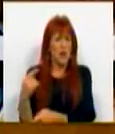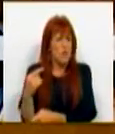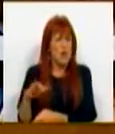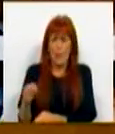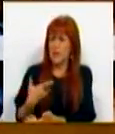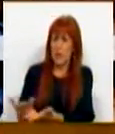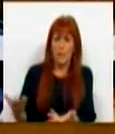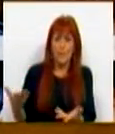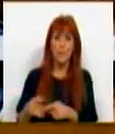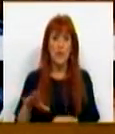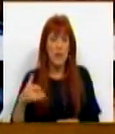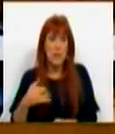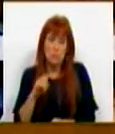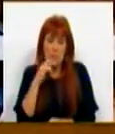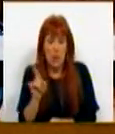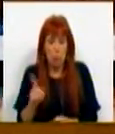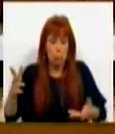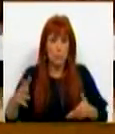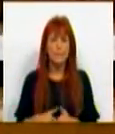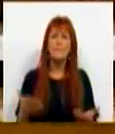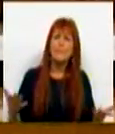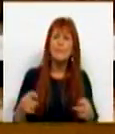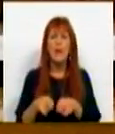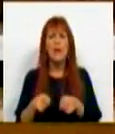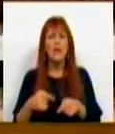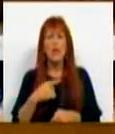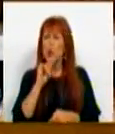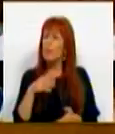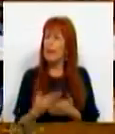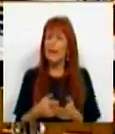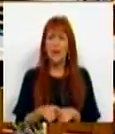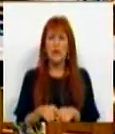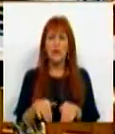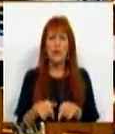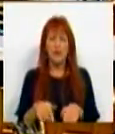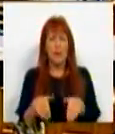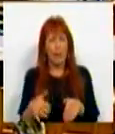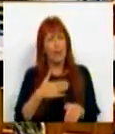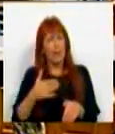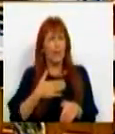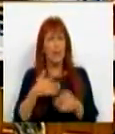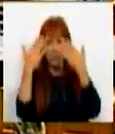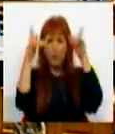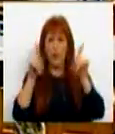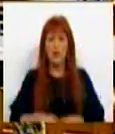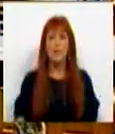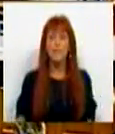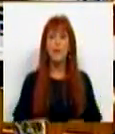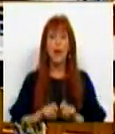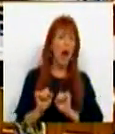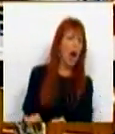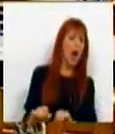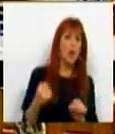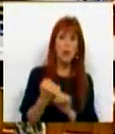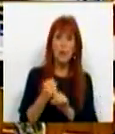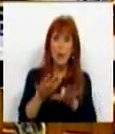o PSD. O CDS, talvez não. Ora, a isto eu chamo abstinência democrática. Ou seja, recusar o